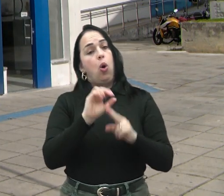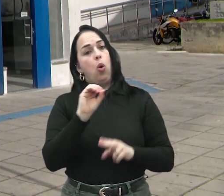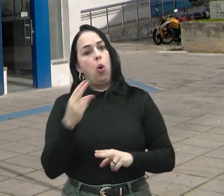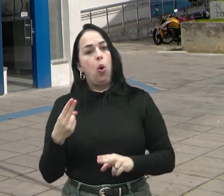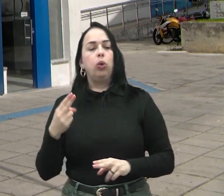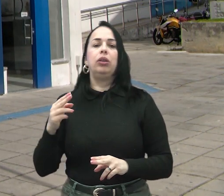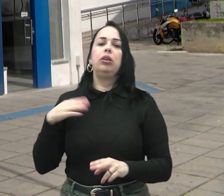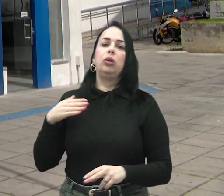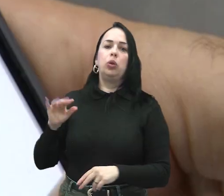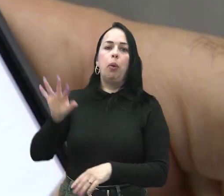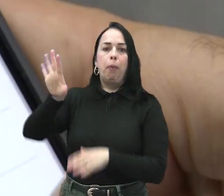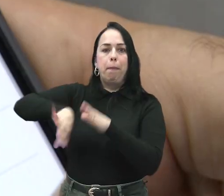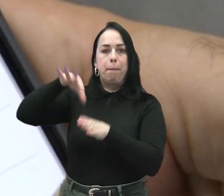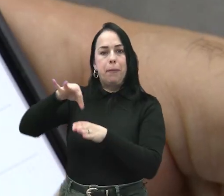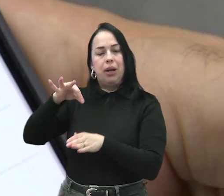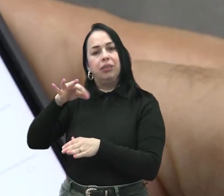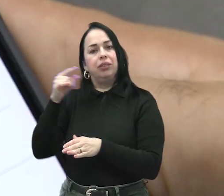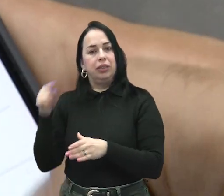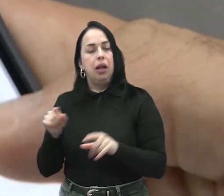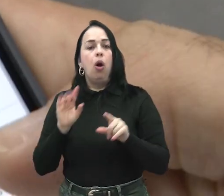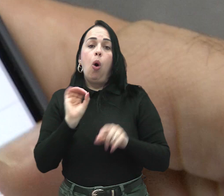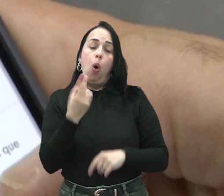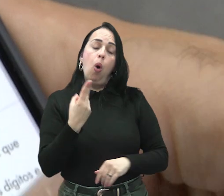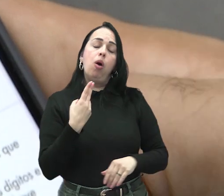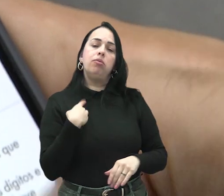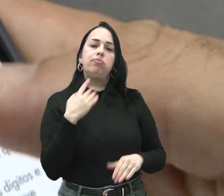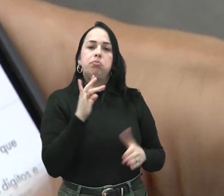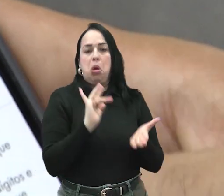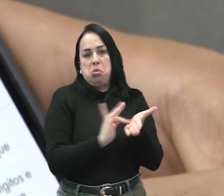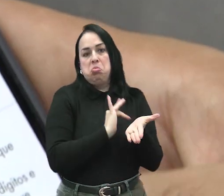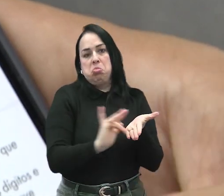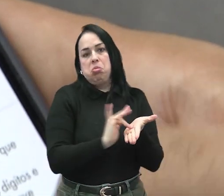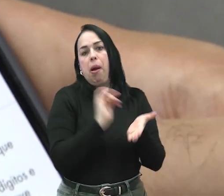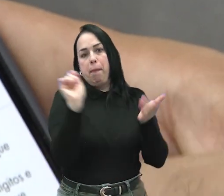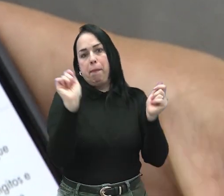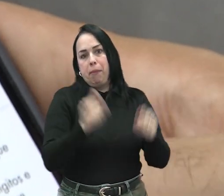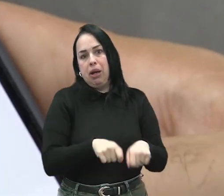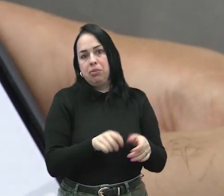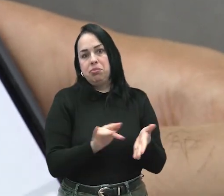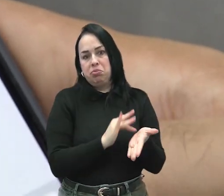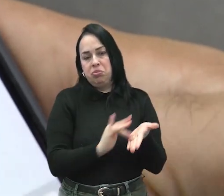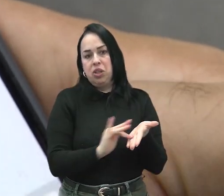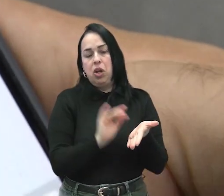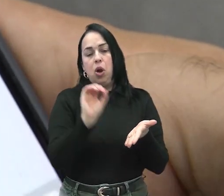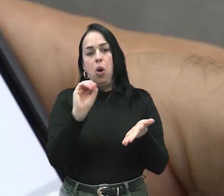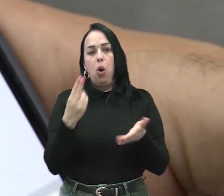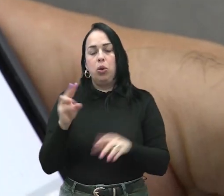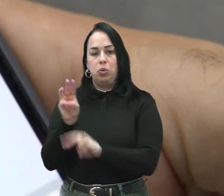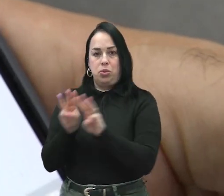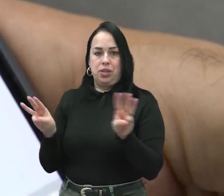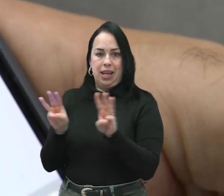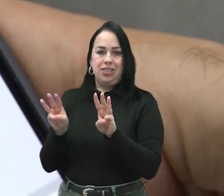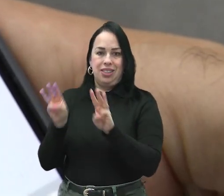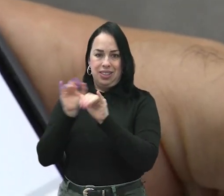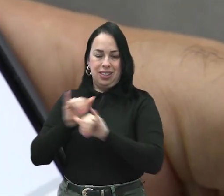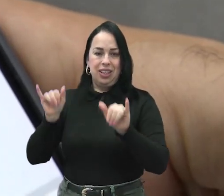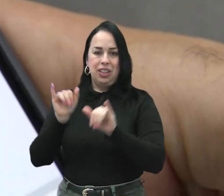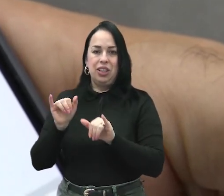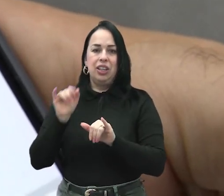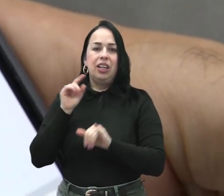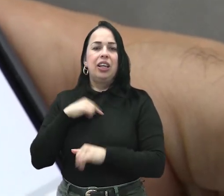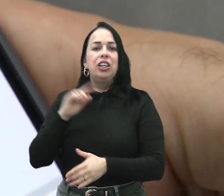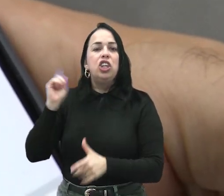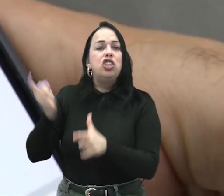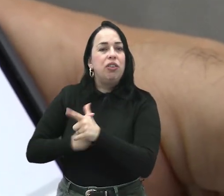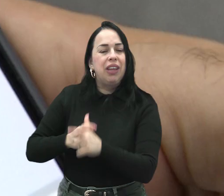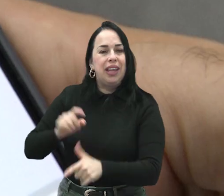ou casas lotéricas. Quem optar pode usar os canais virtuais como o aplicativo do banco no celular ou o site da campanha